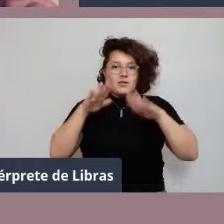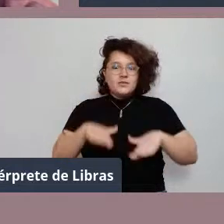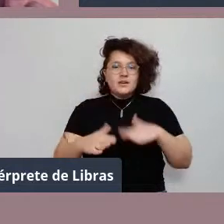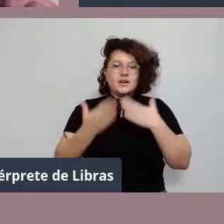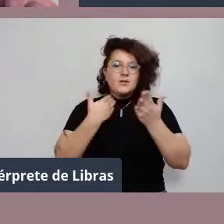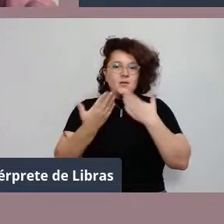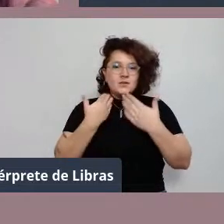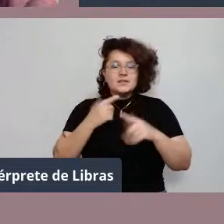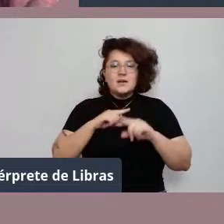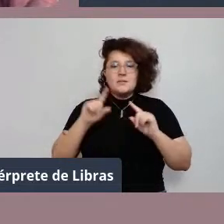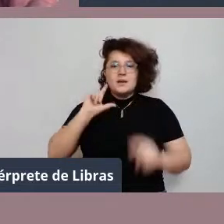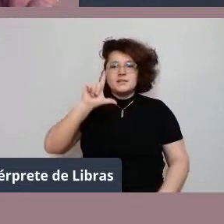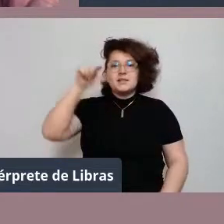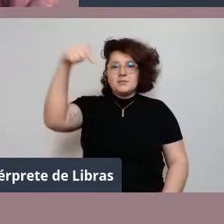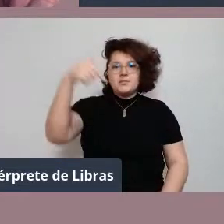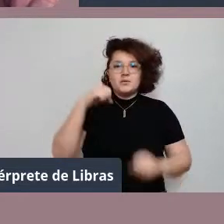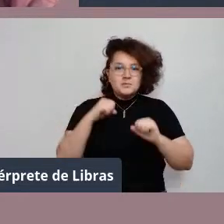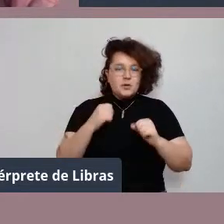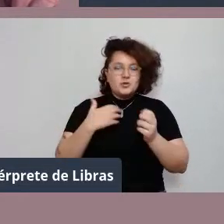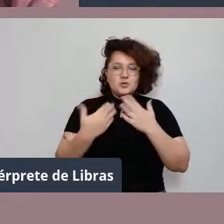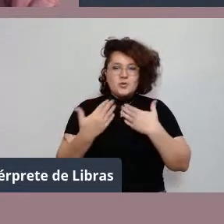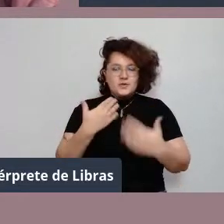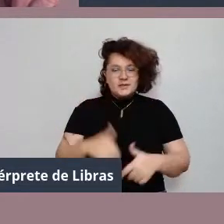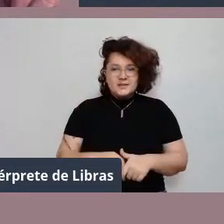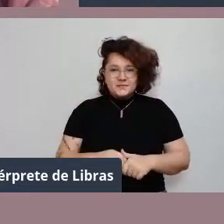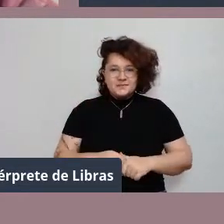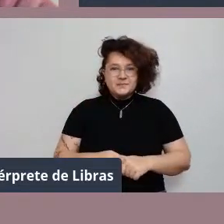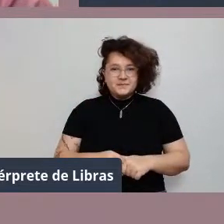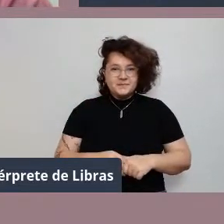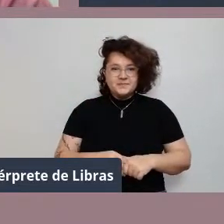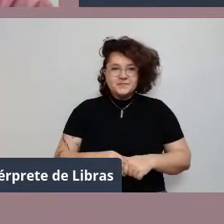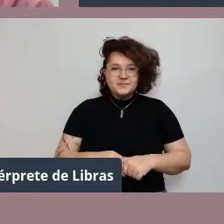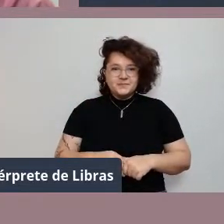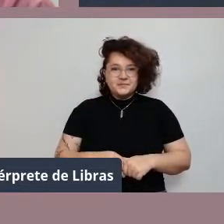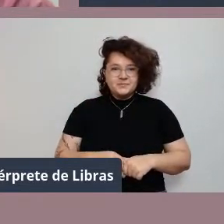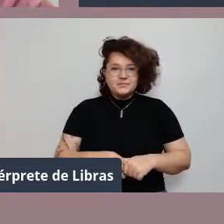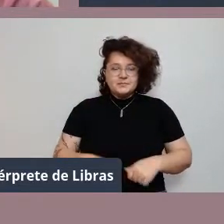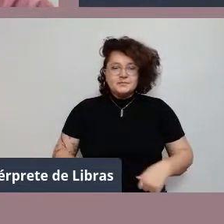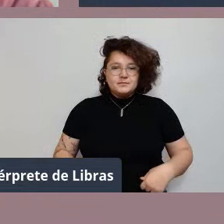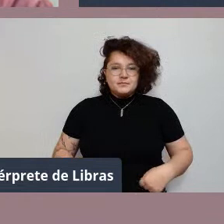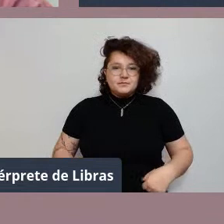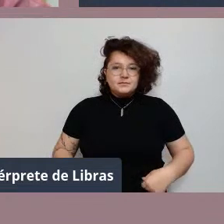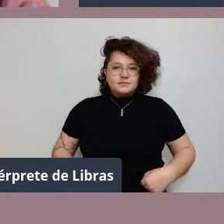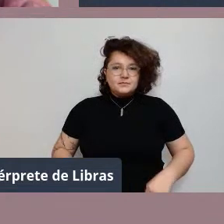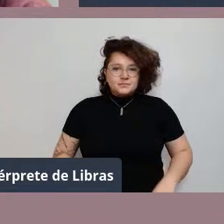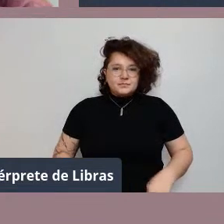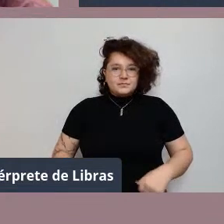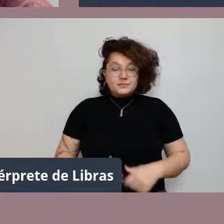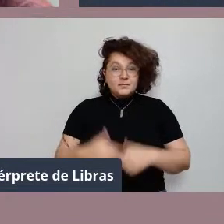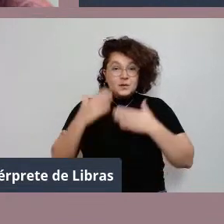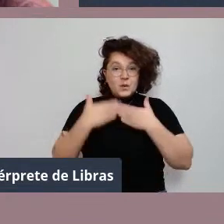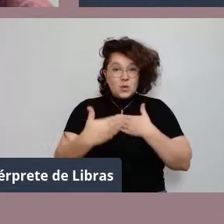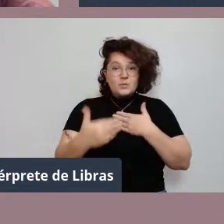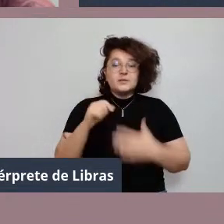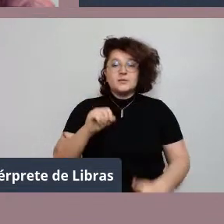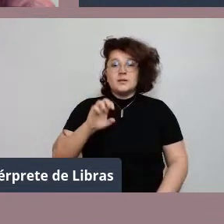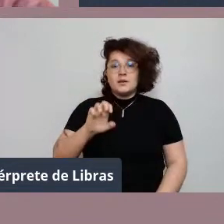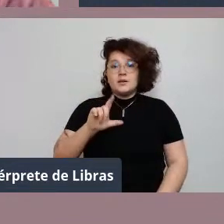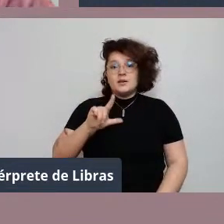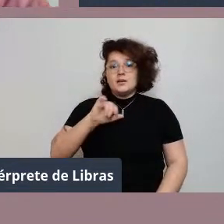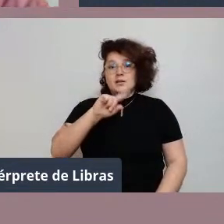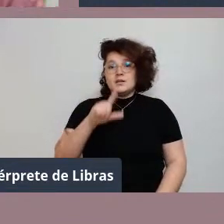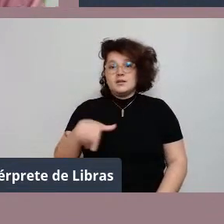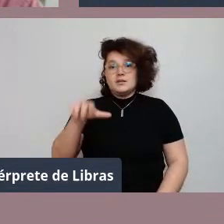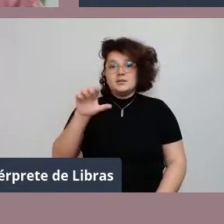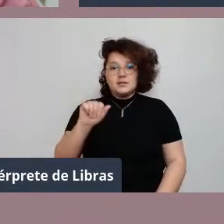pode depois armar outro fórum. Mas, então, vamos começar aqui. Vamos começar pela Elisama. E aí,